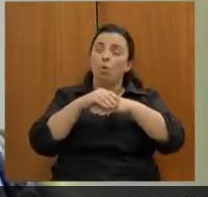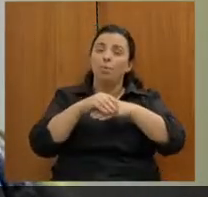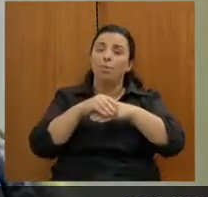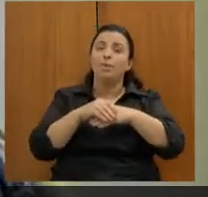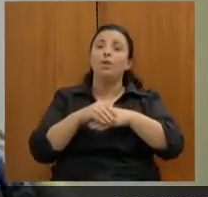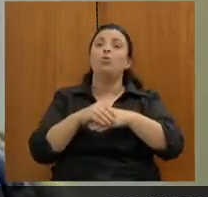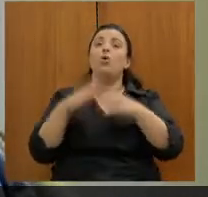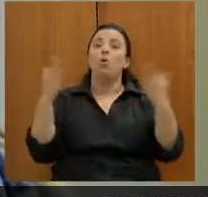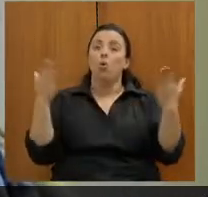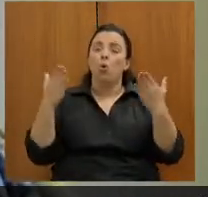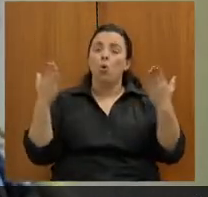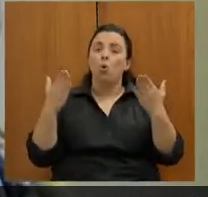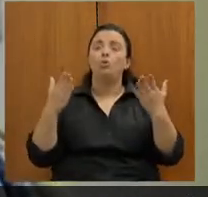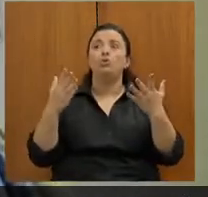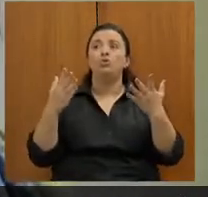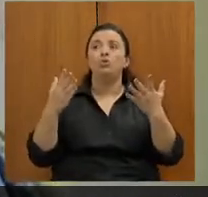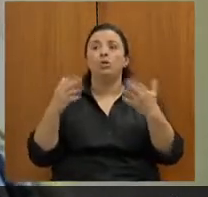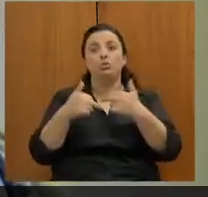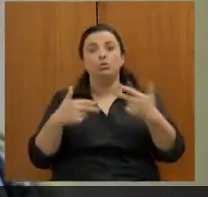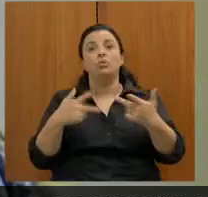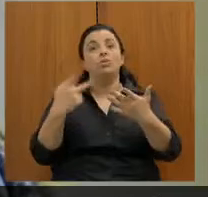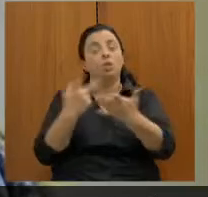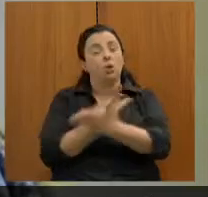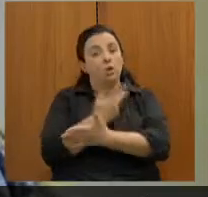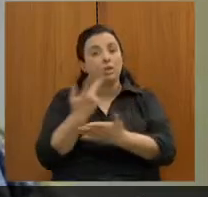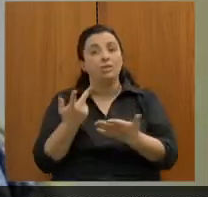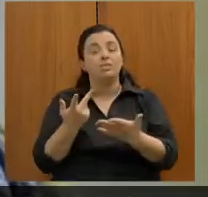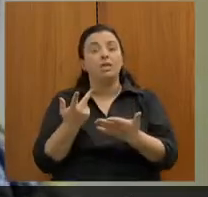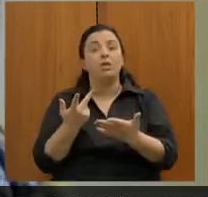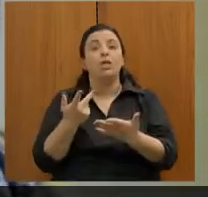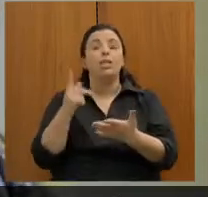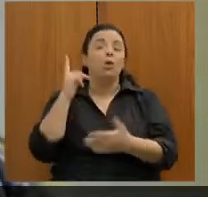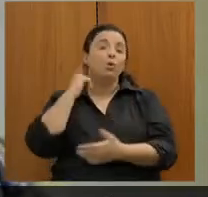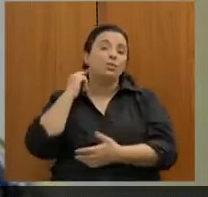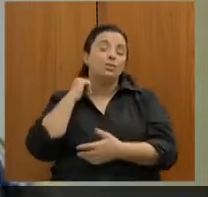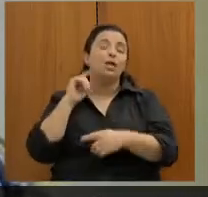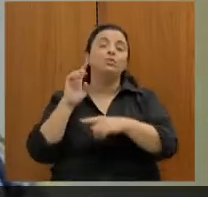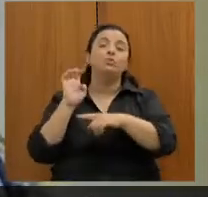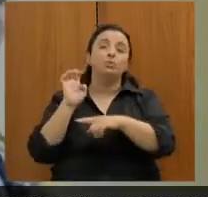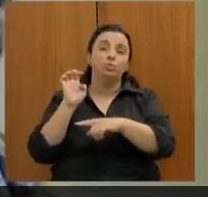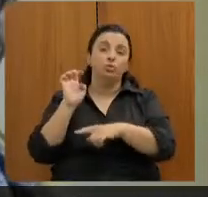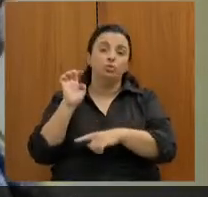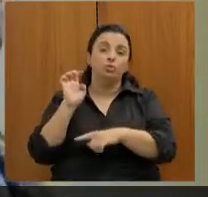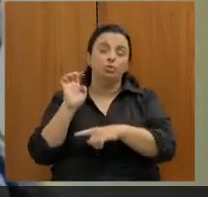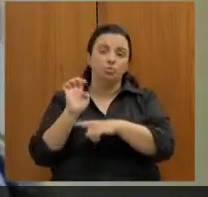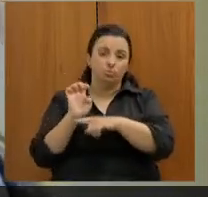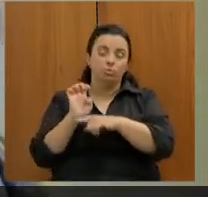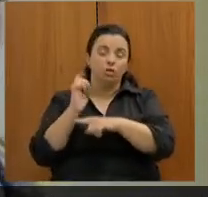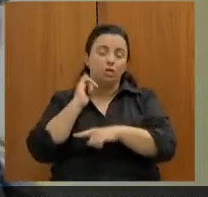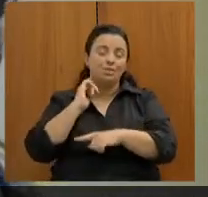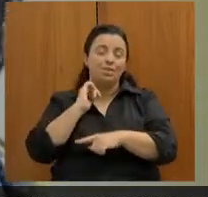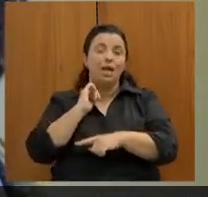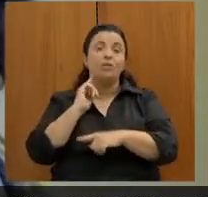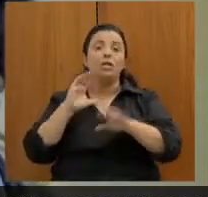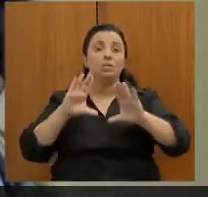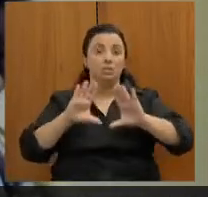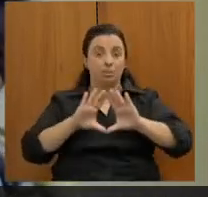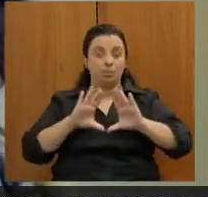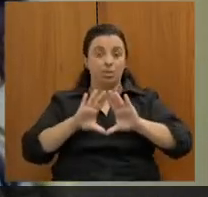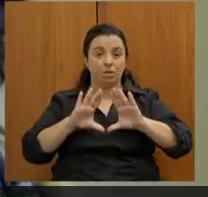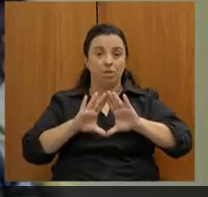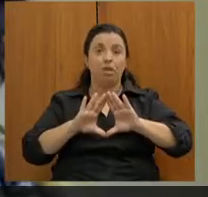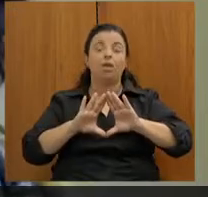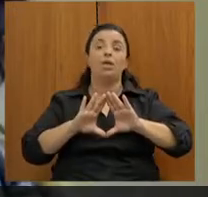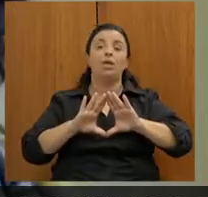estágio hino da Assembleia Assembleia Legislativa mesa na pessoa da 15ª de vocês os deputados